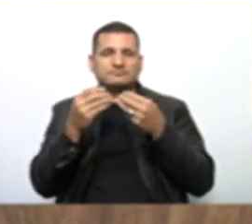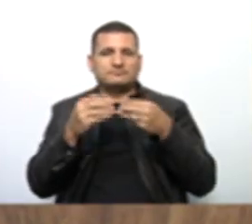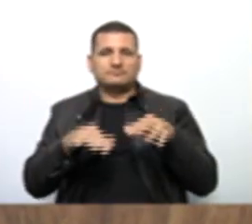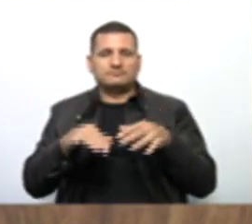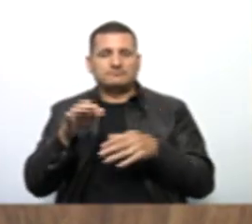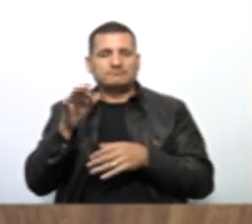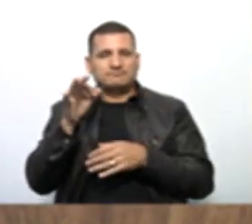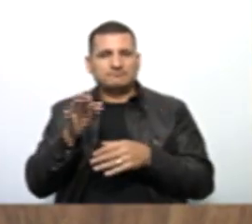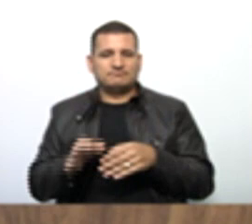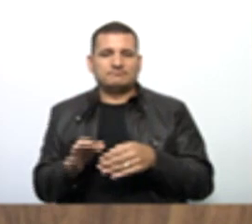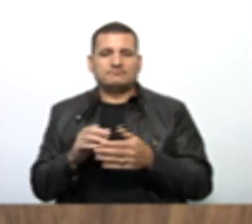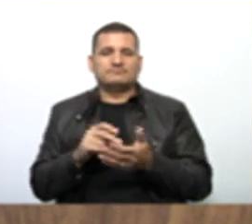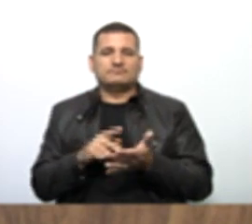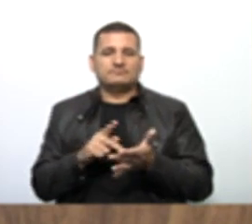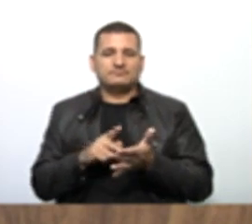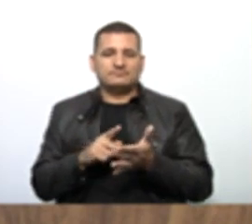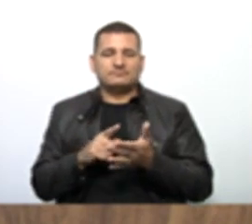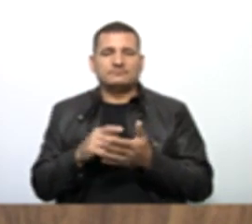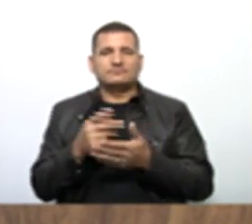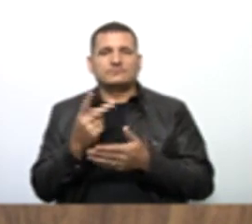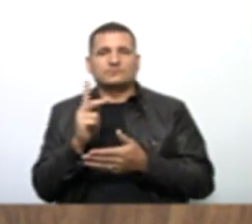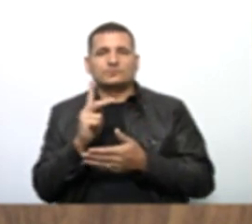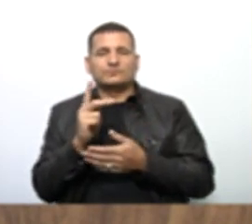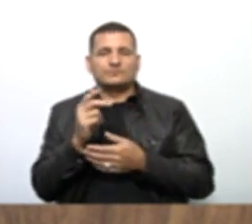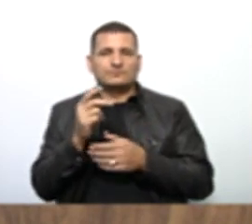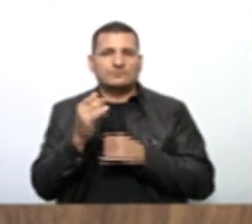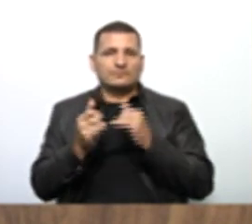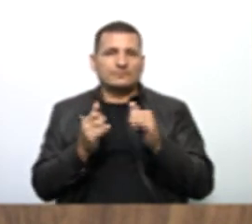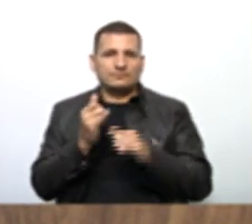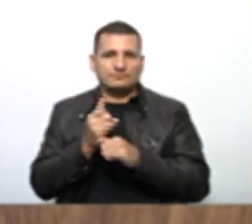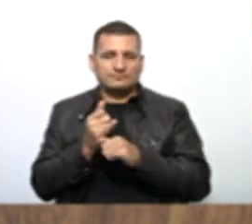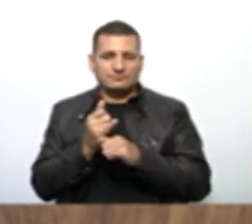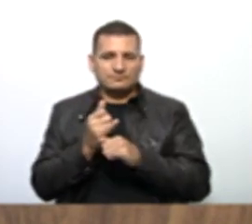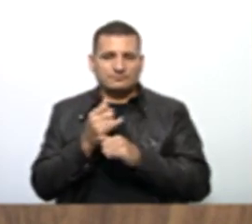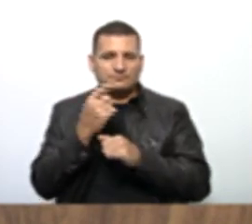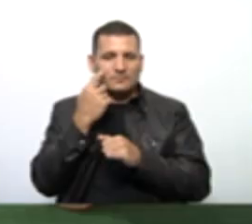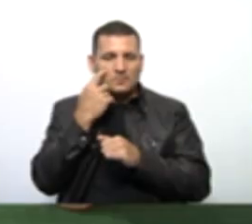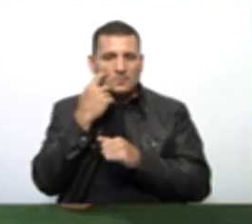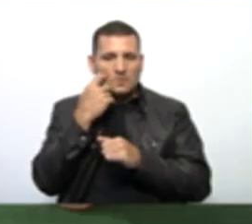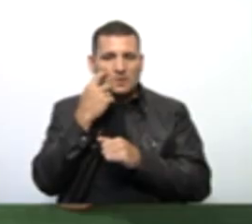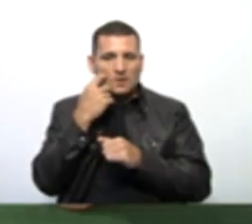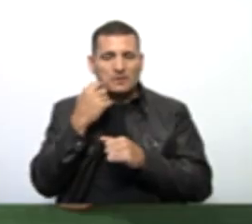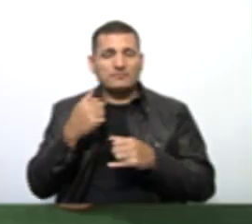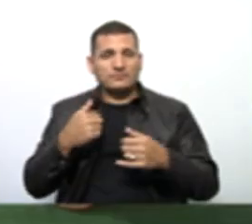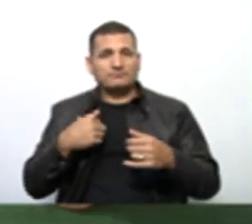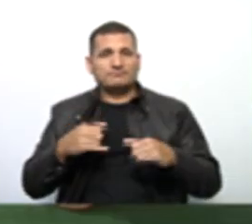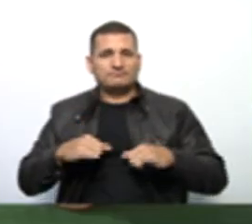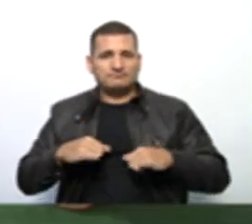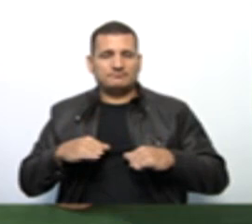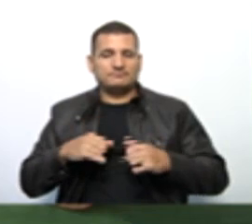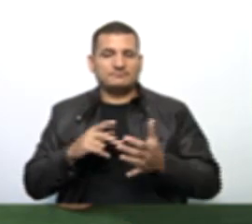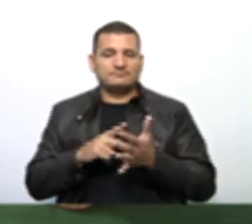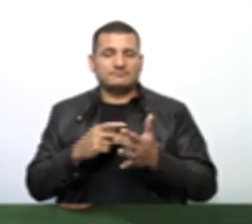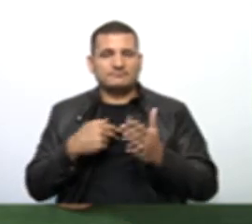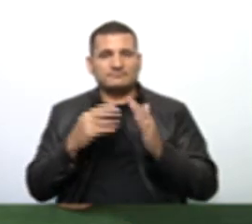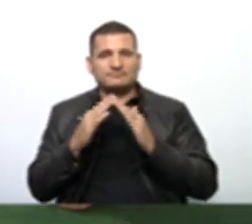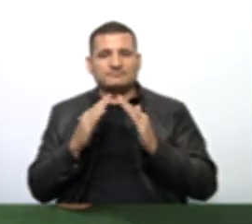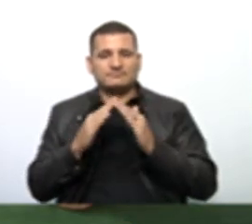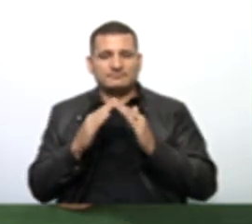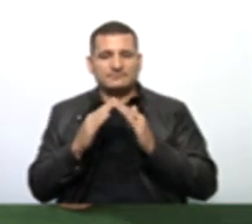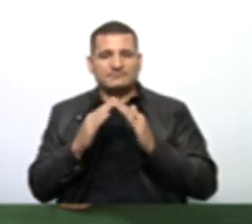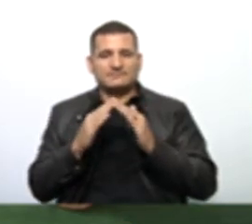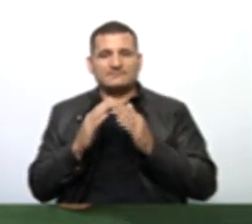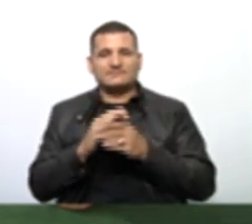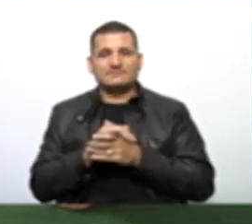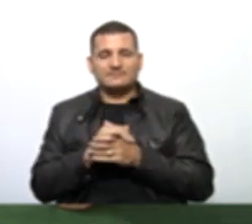certeza é a questão da qualidade da sua do seu acesso inclusive eu tô sofrendo com isso na minha casa é